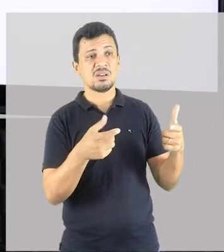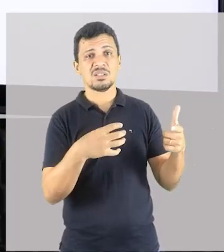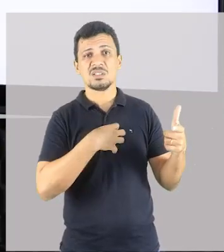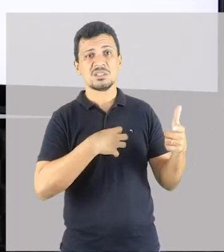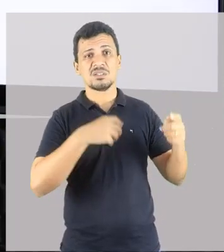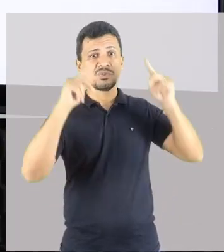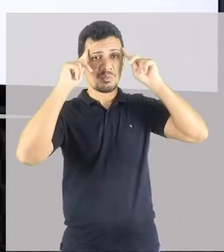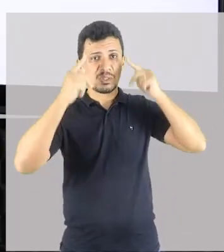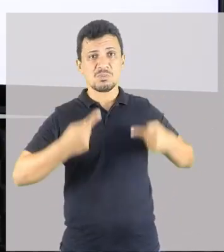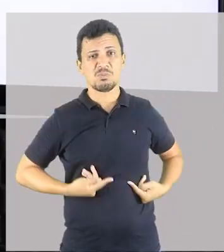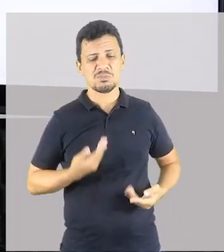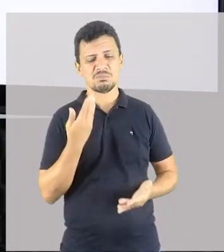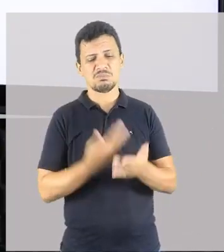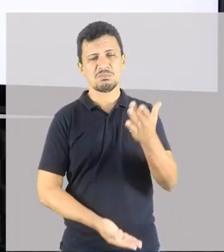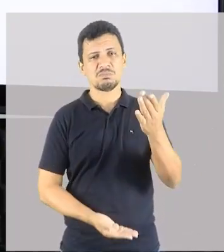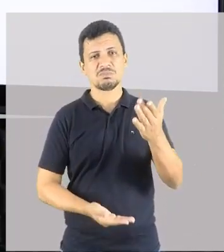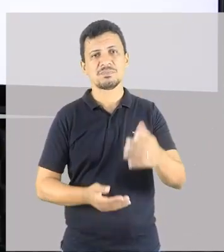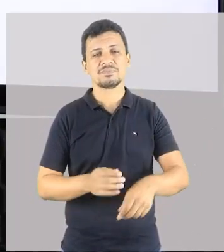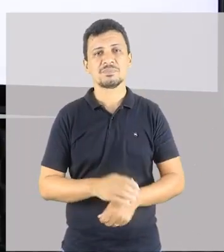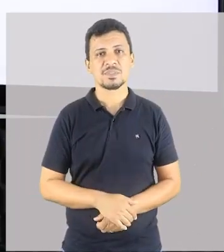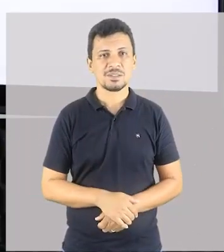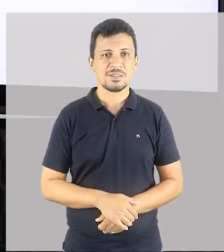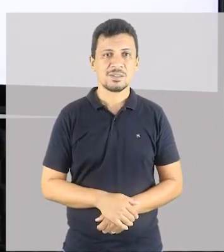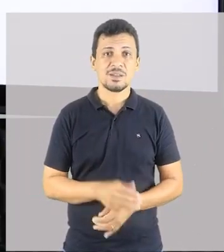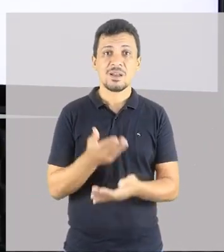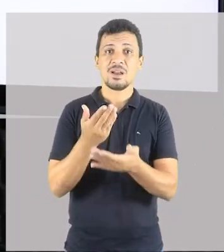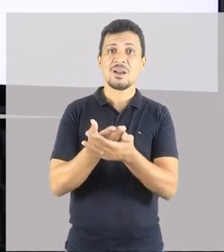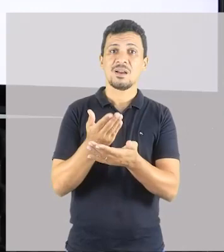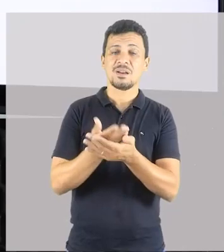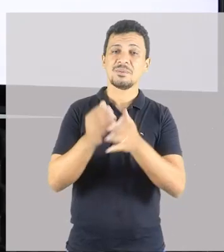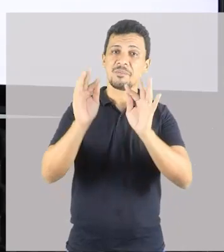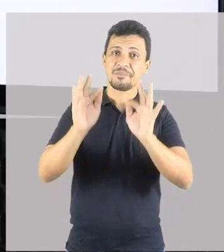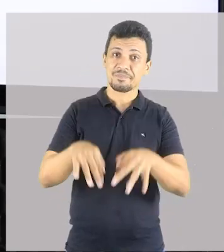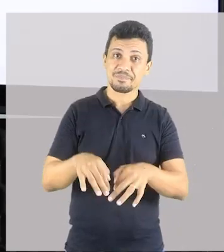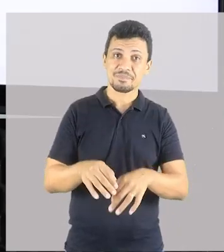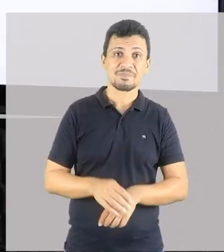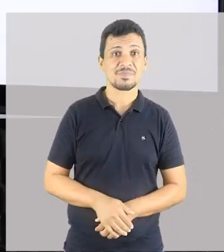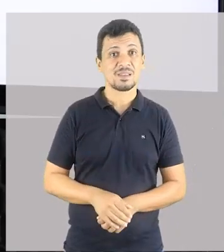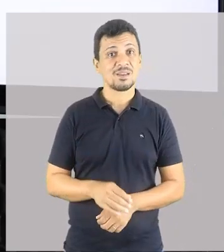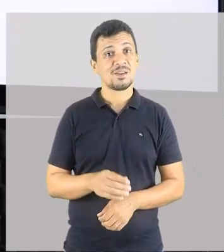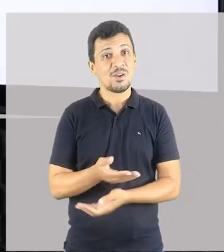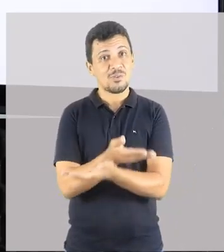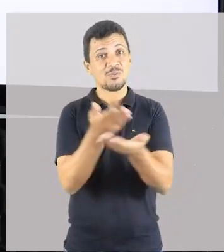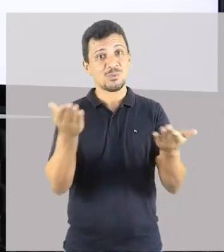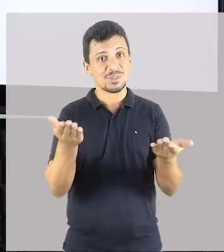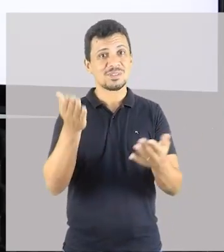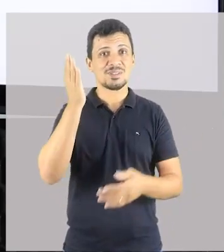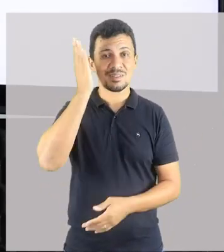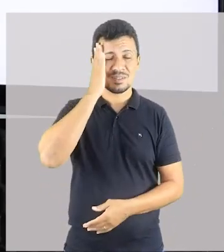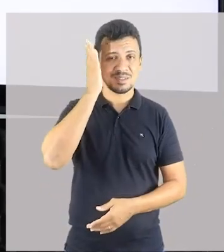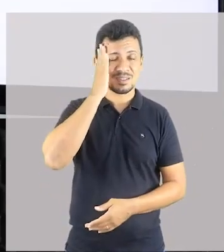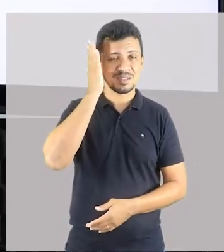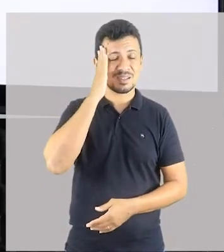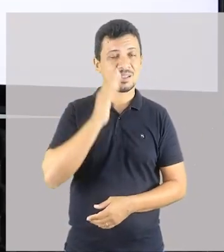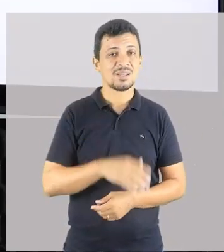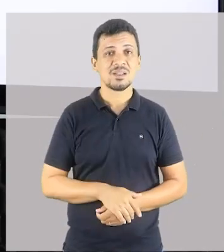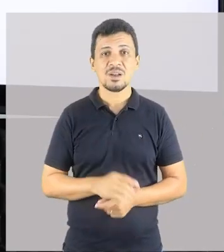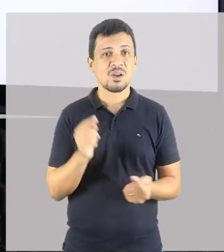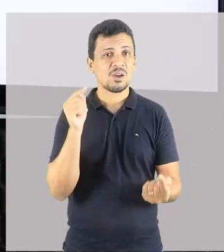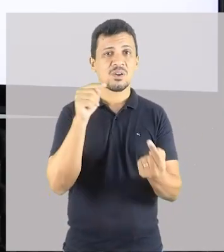ser humano. Né? Então, nós vamos ficar por aqui, certo? Eu espero que tenham entendido, a finalidade era muito